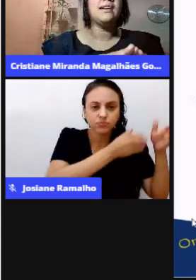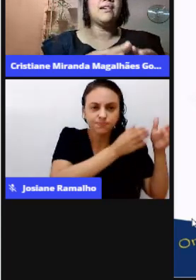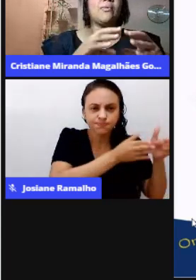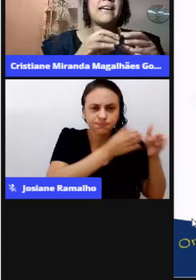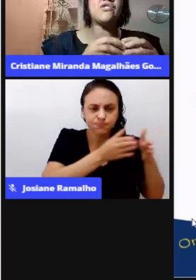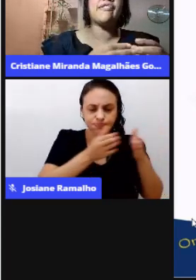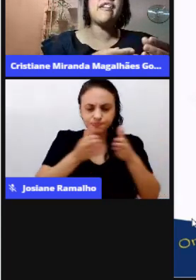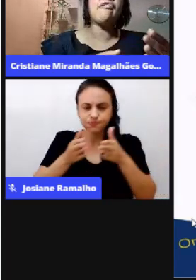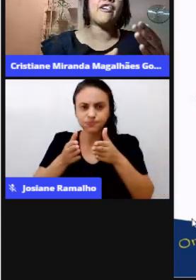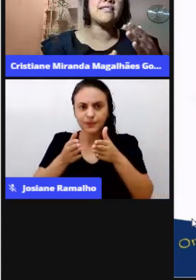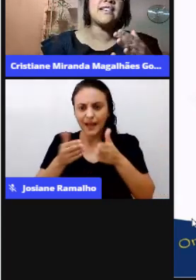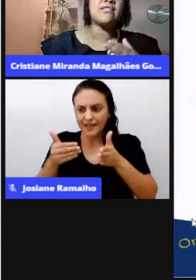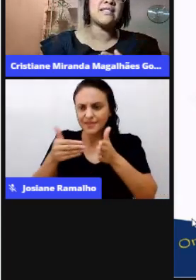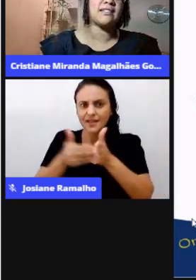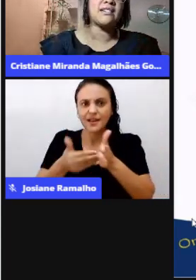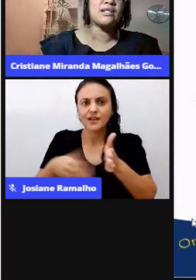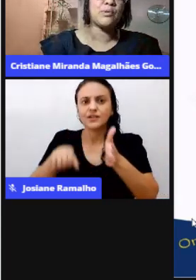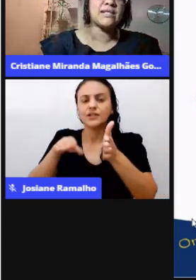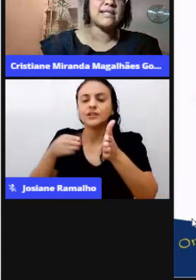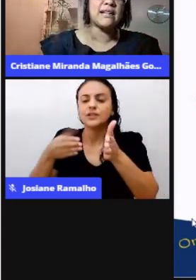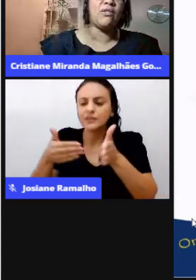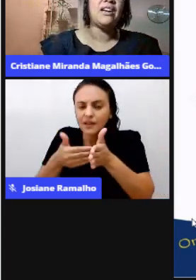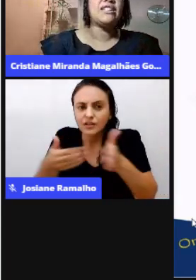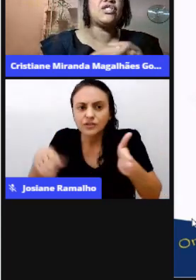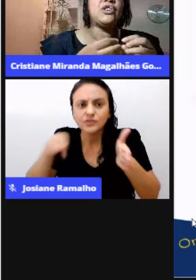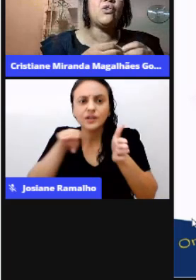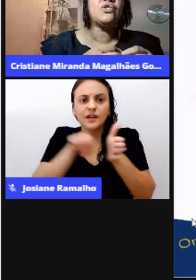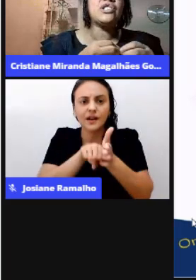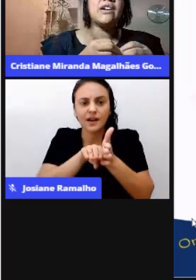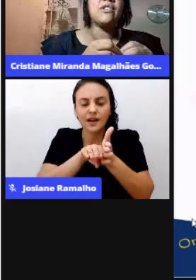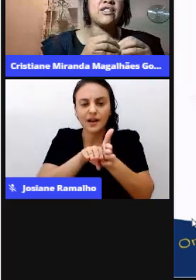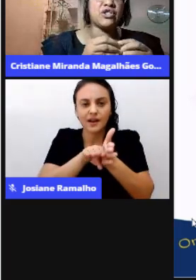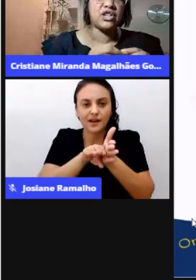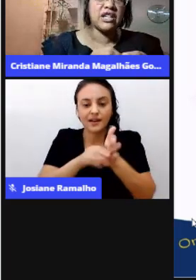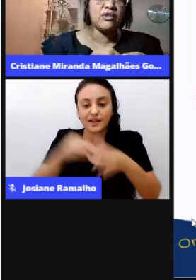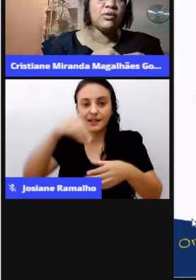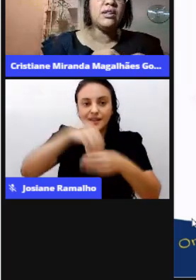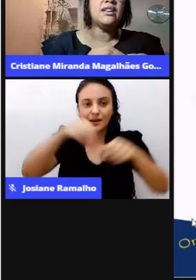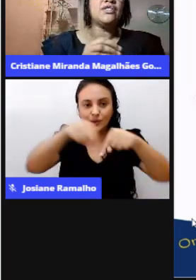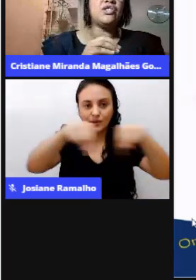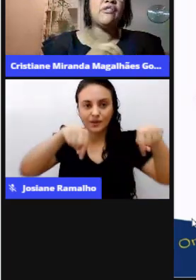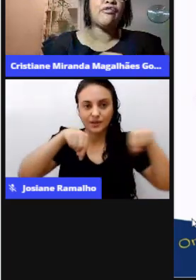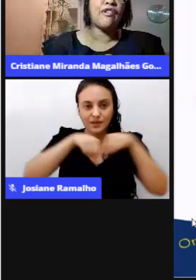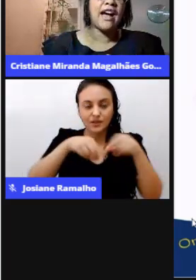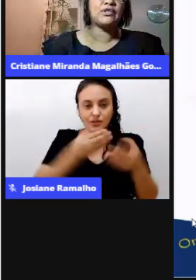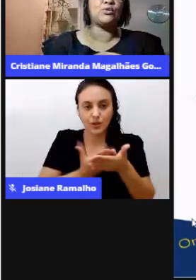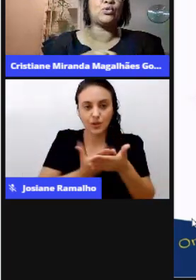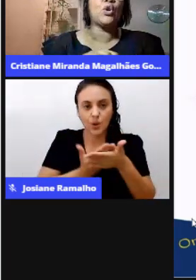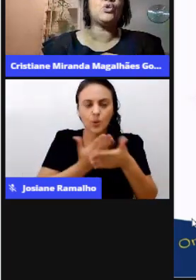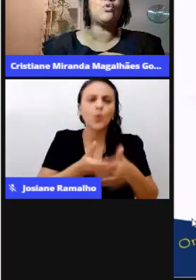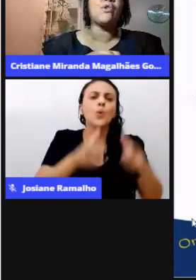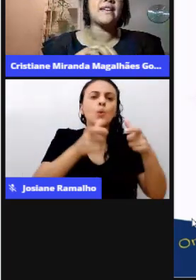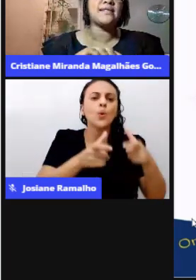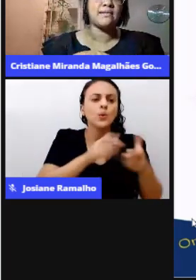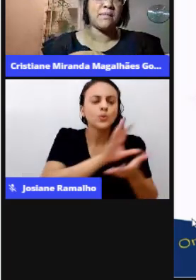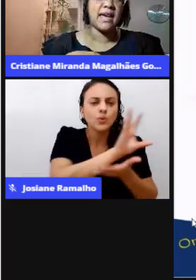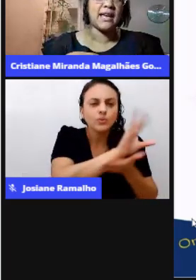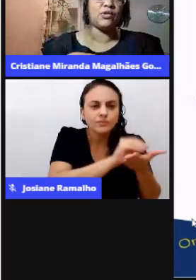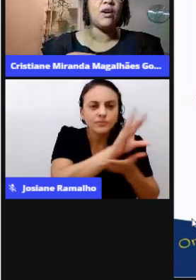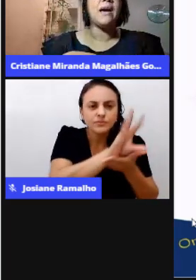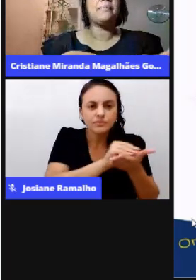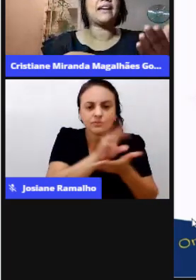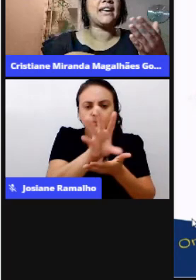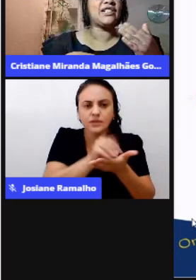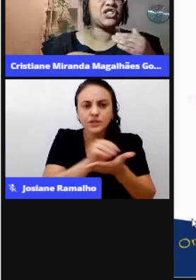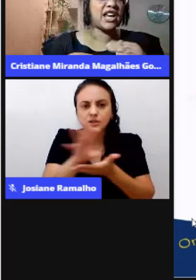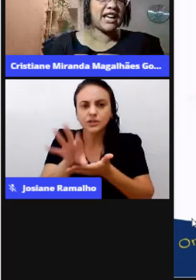colocou? Como é que eu venho fazendo essa transposição? De onde eu retiro, de fato, todo o